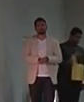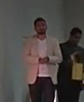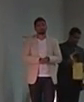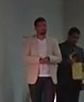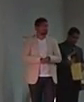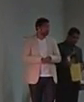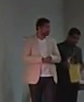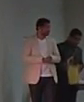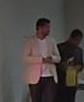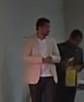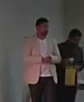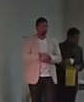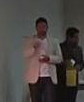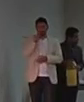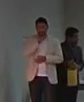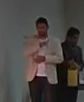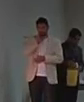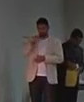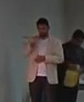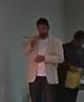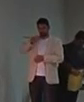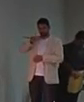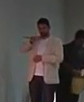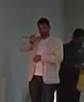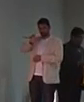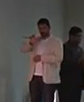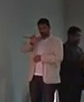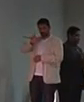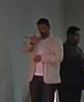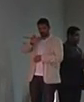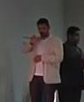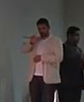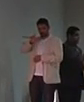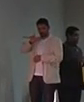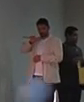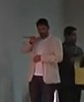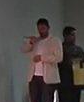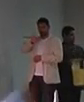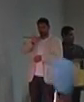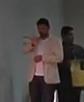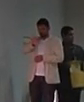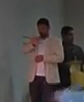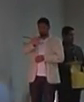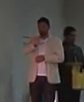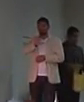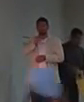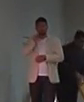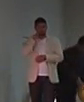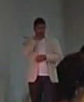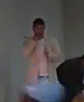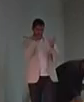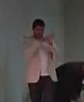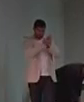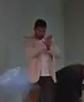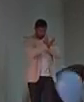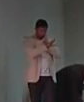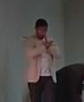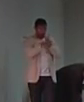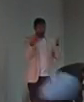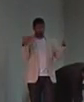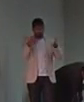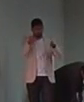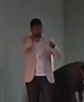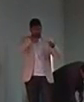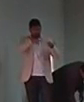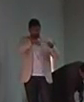O candidato. Professor Geraldo, nós sortearemos o tema e o senhor escolherá quem responderá.